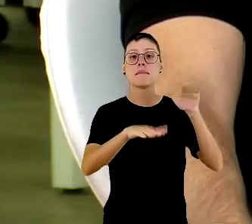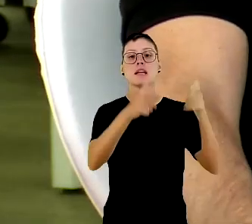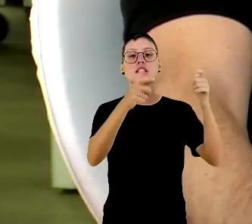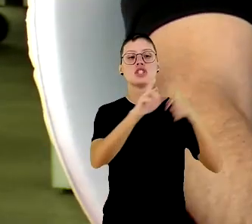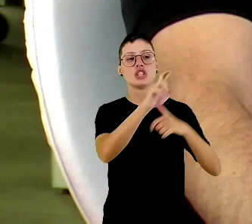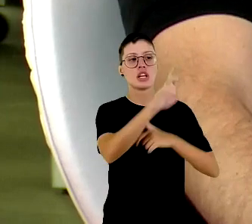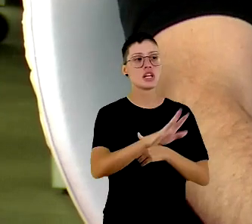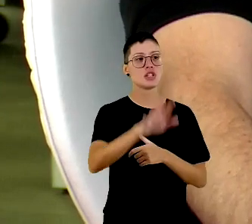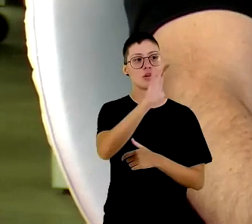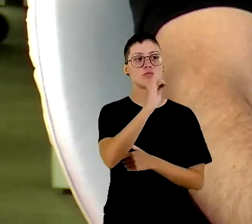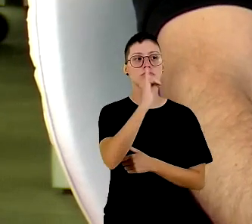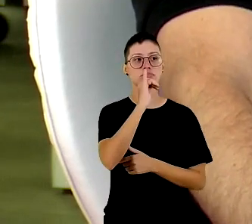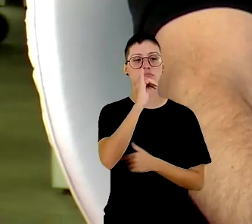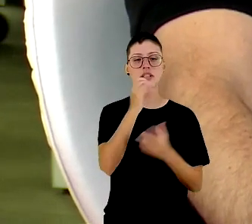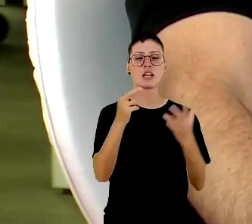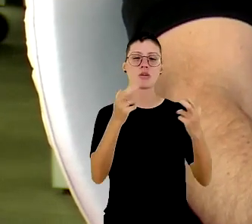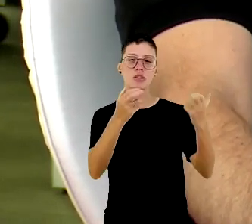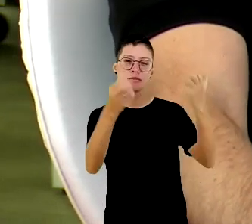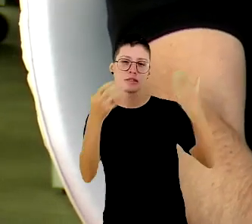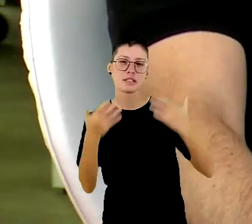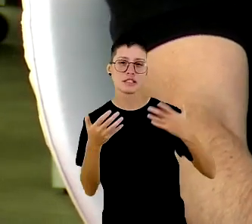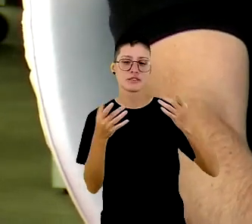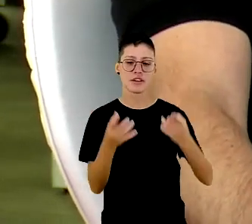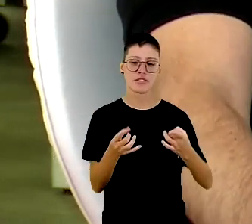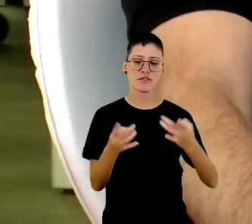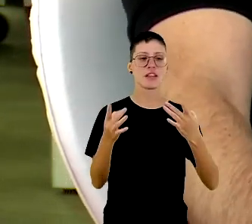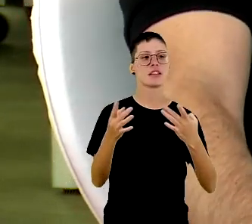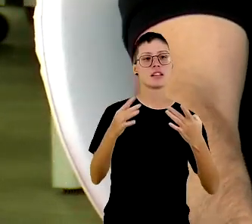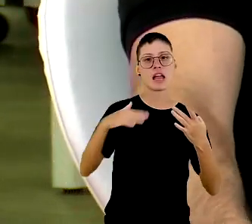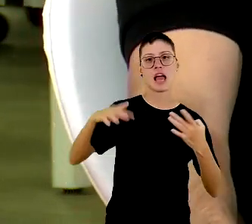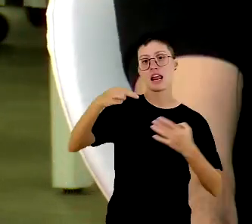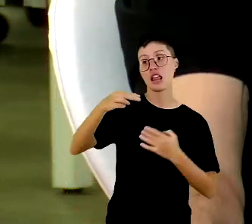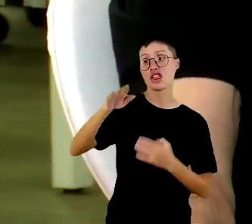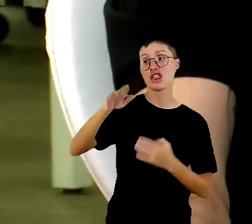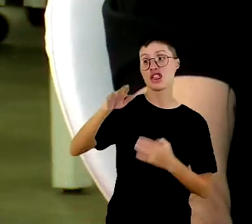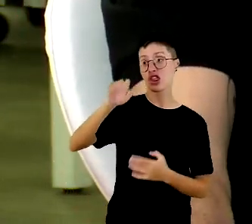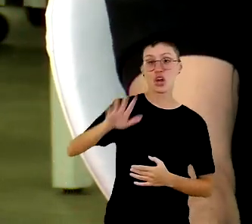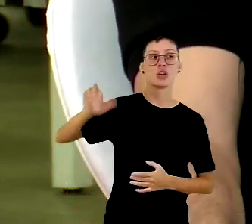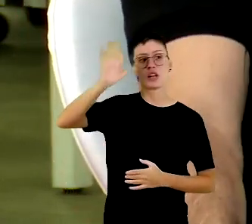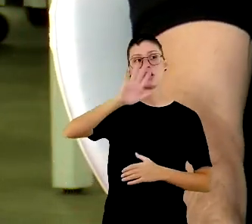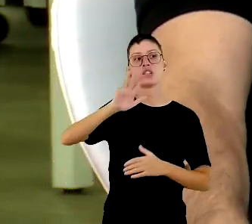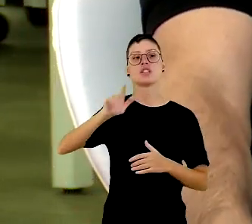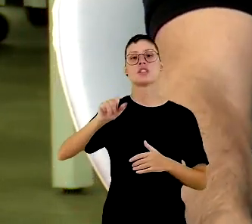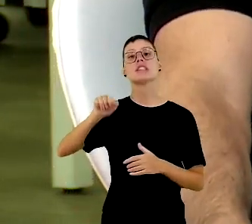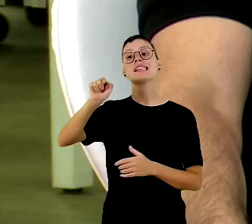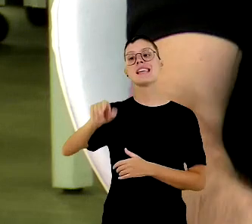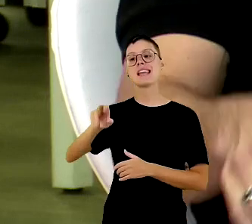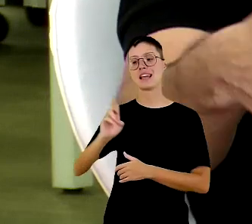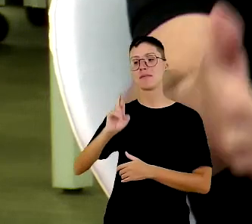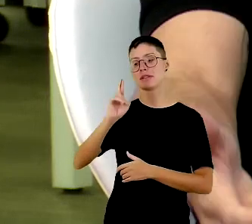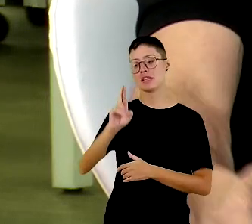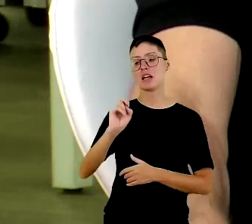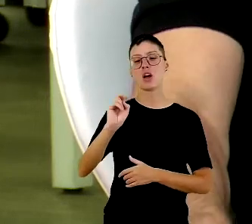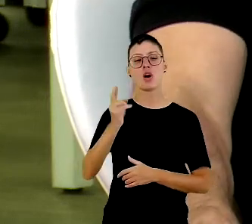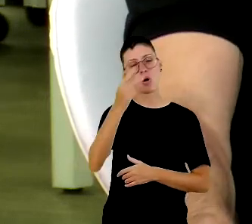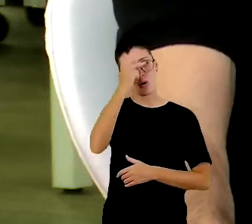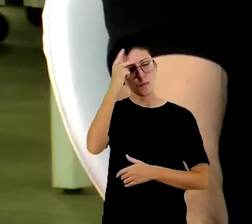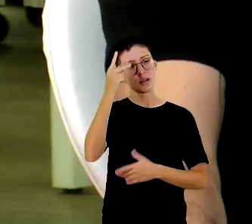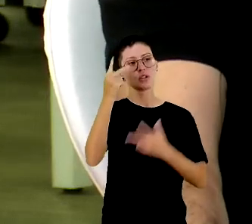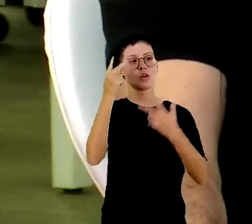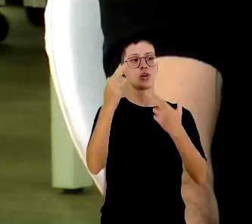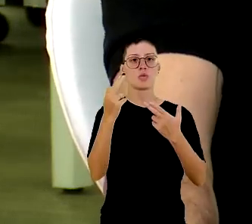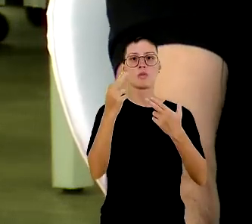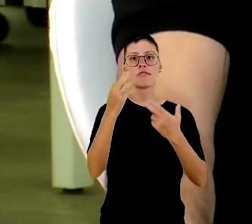exemplo, quando a gente vai vender nossa geração distribuída no Nordeste, o canal de representantes, o canal de físico é muito